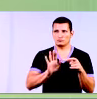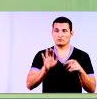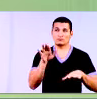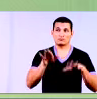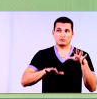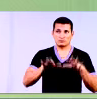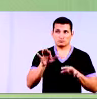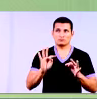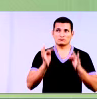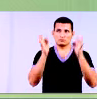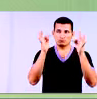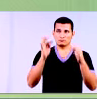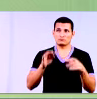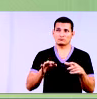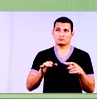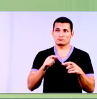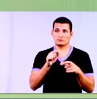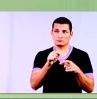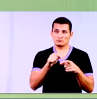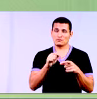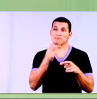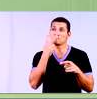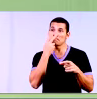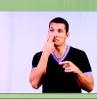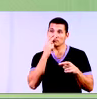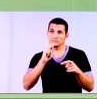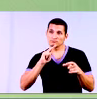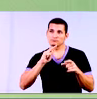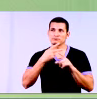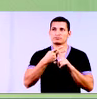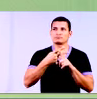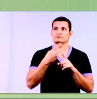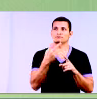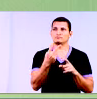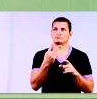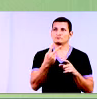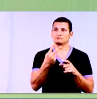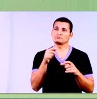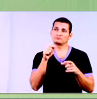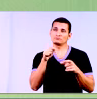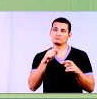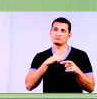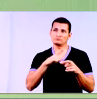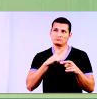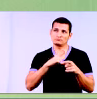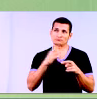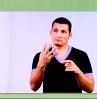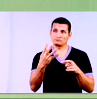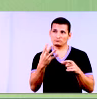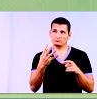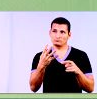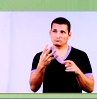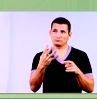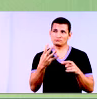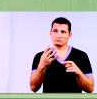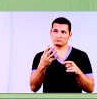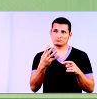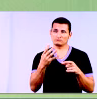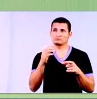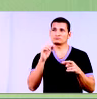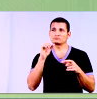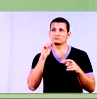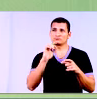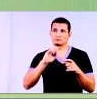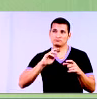ele funciona como se fossem 2. Então eu teria, aqui nesse caso, 4 núcleos físicos e 8